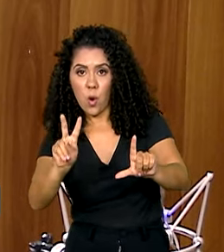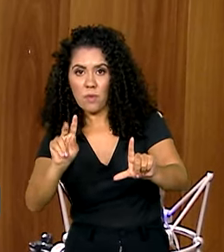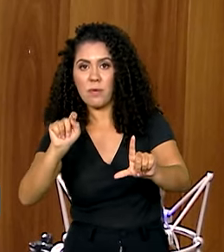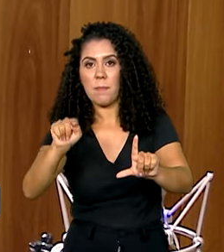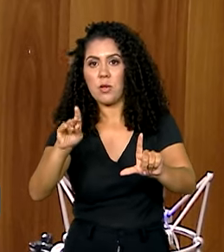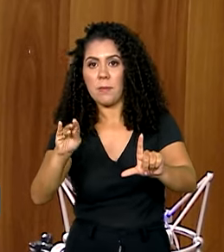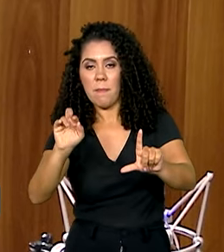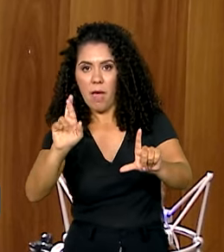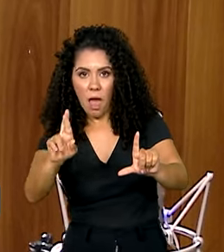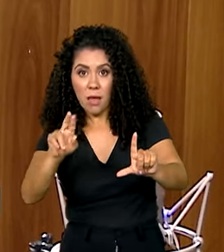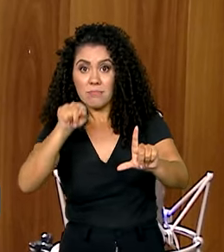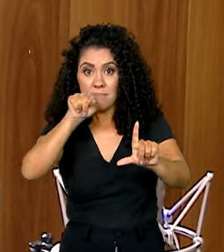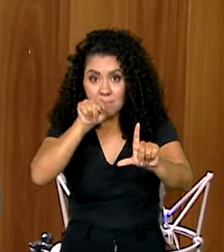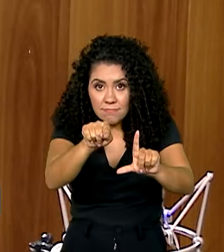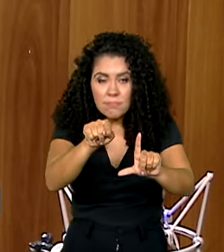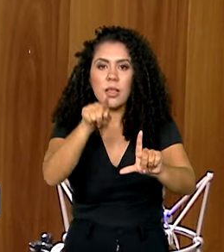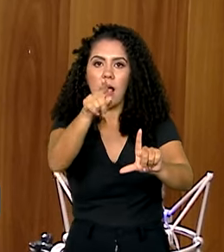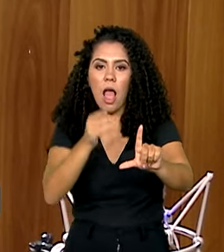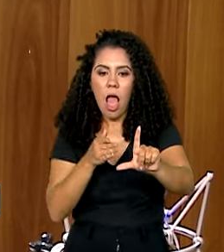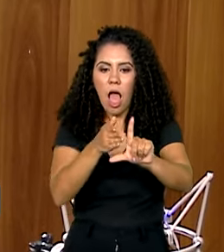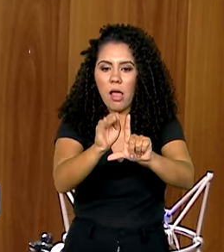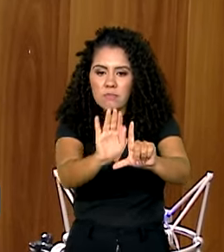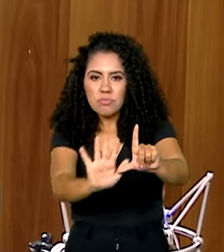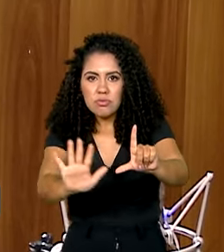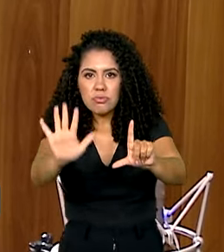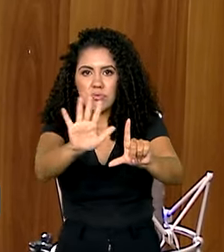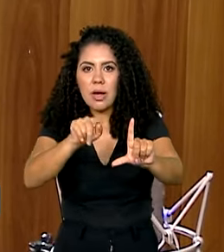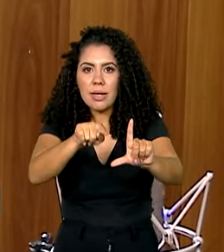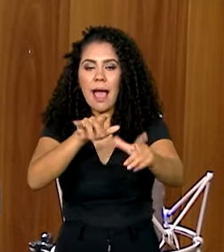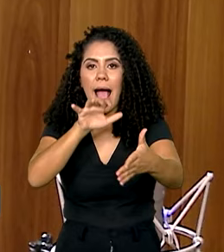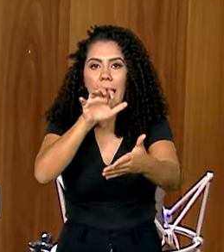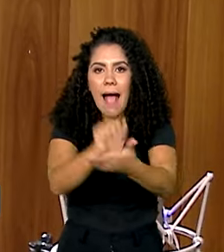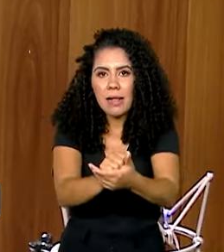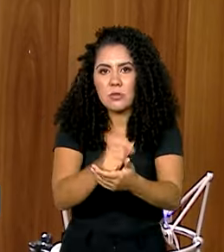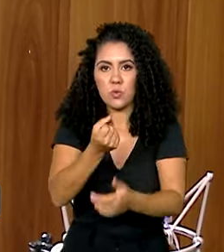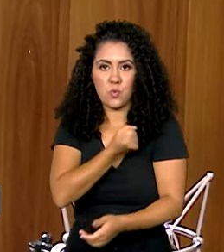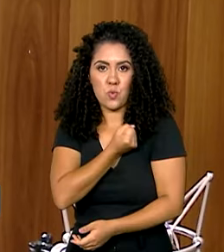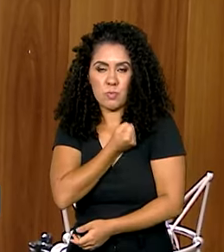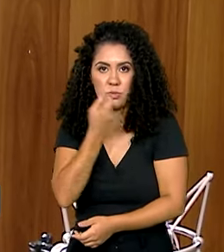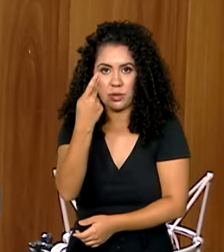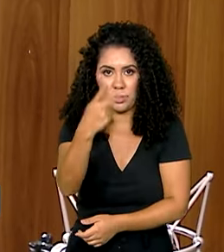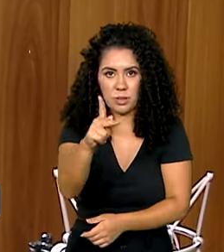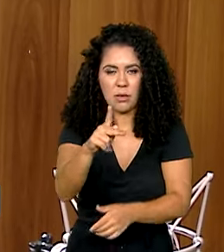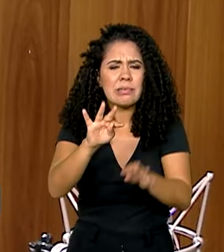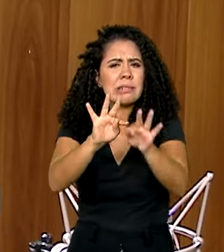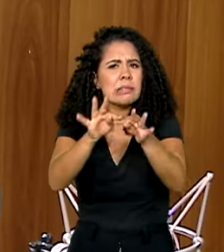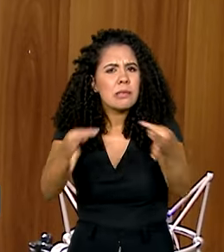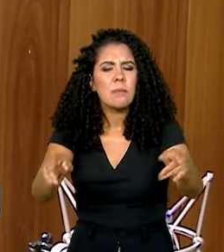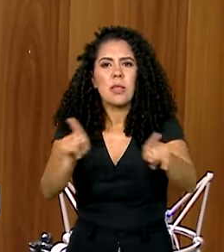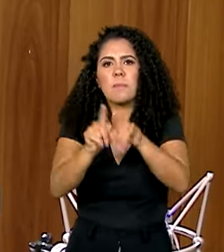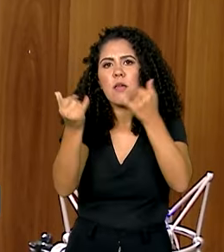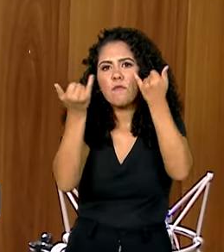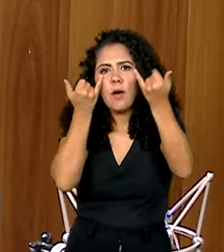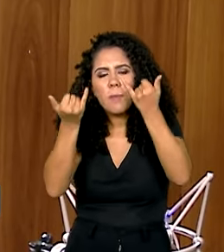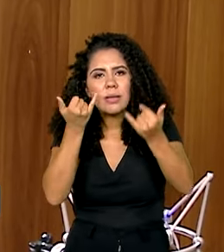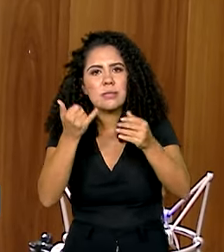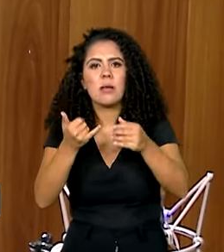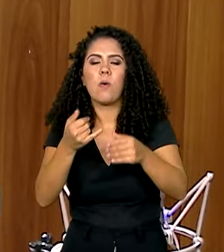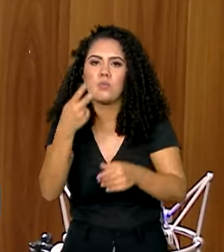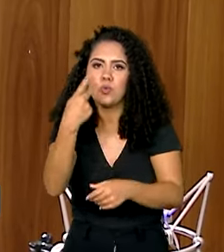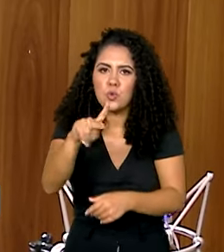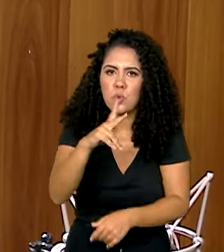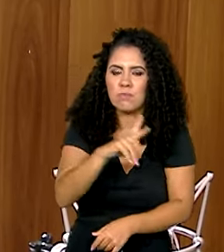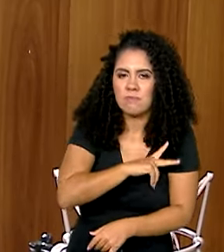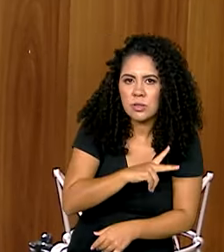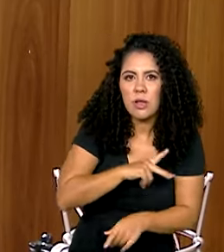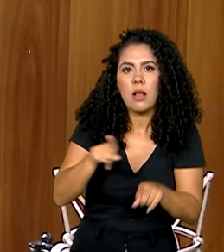www.celularseguro.mj.gov.br. Você entra lá, cadastra o seu telefone, é muito simples, os dados principais, o número do telefone, e